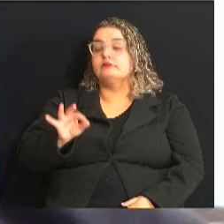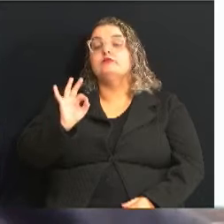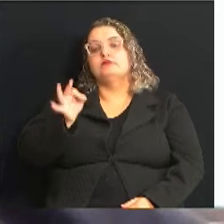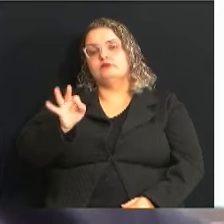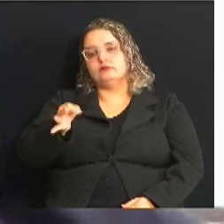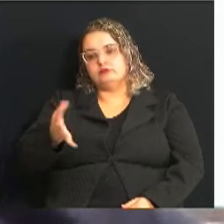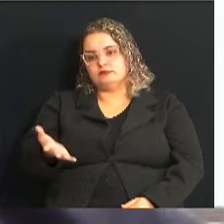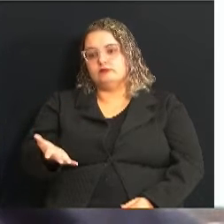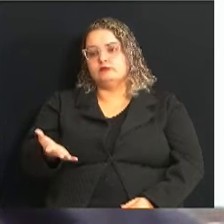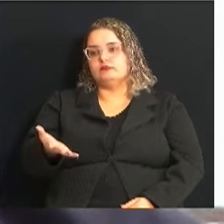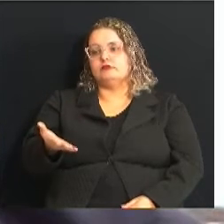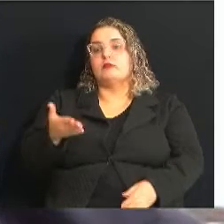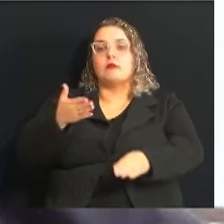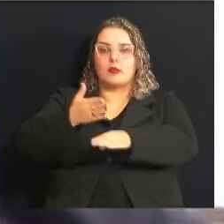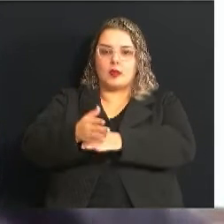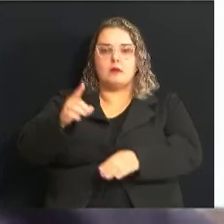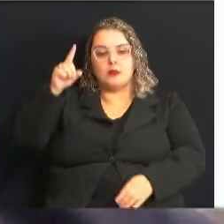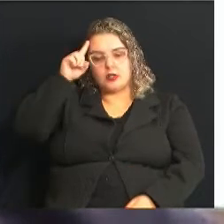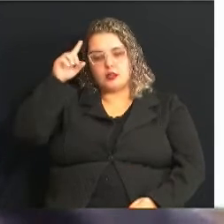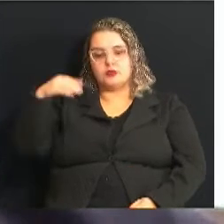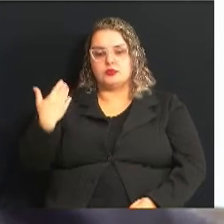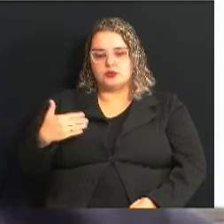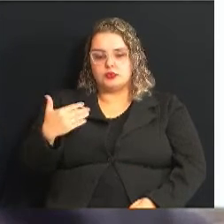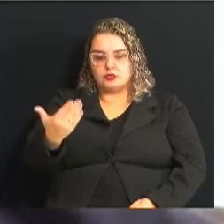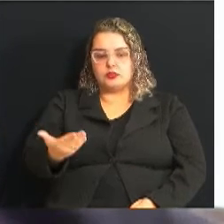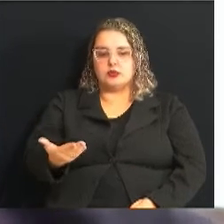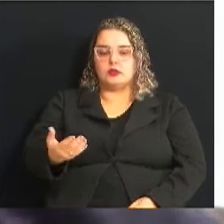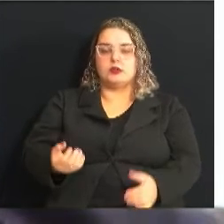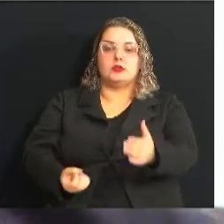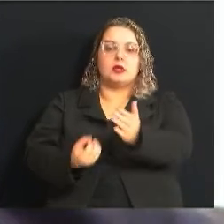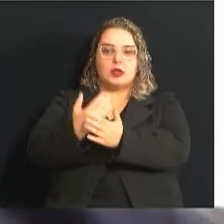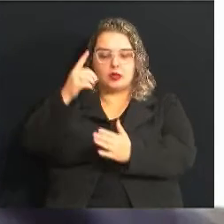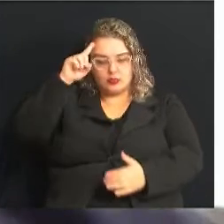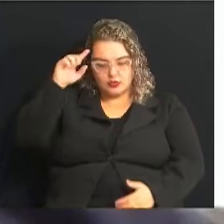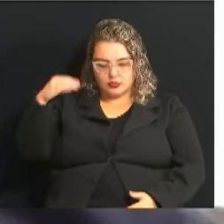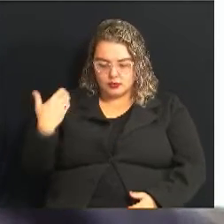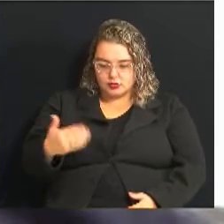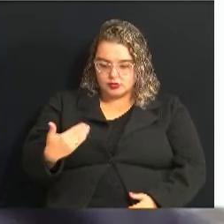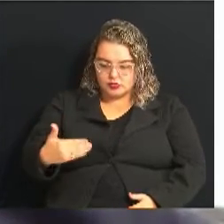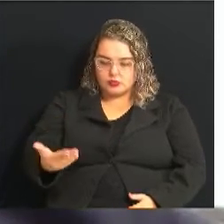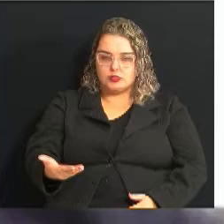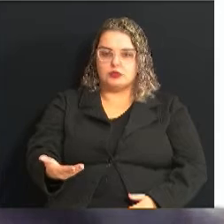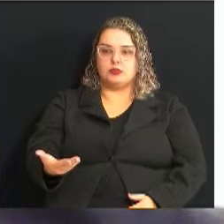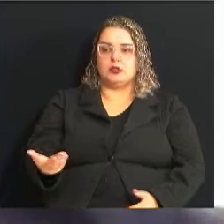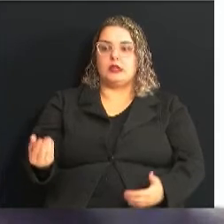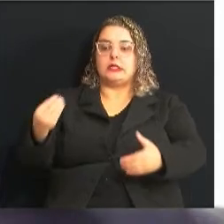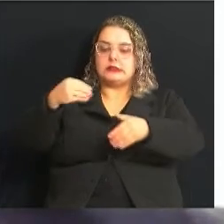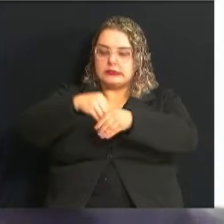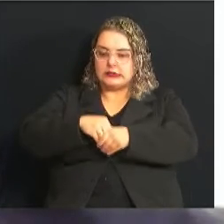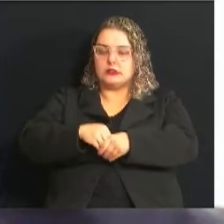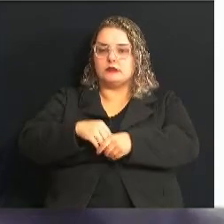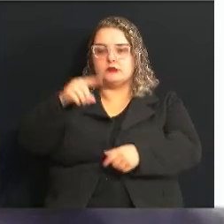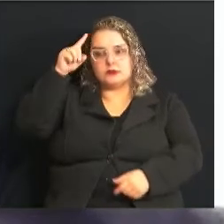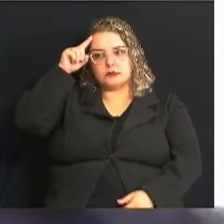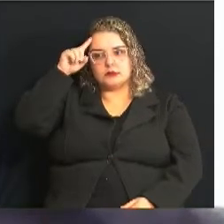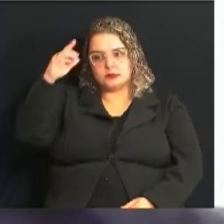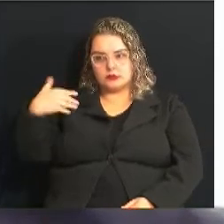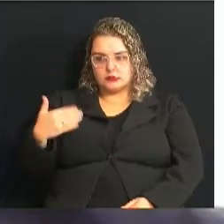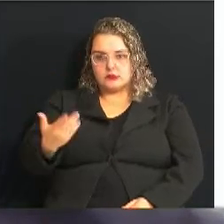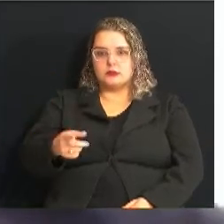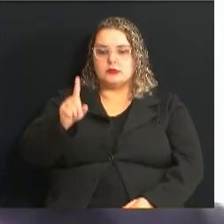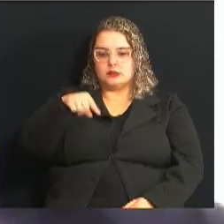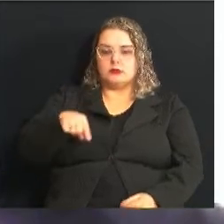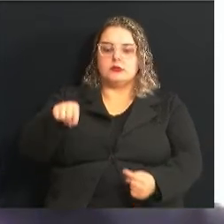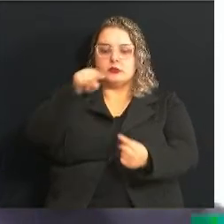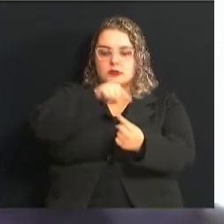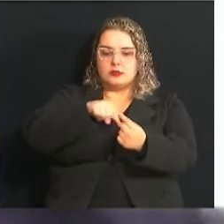isso é parte da rotina. Quando você cria uma rotina de estudos, você coloca dentro dessa rotina esses objetivos. Olhar menos